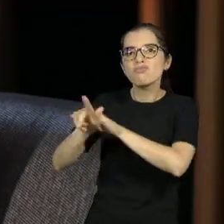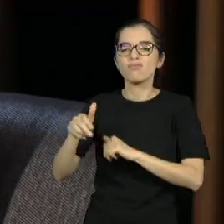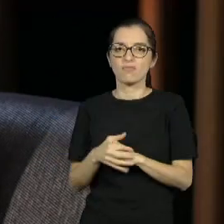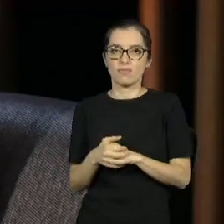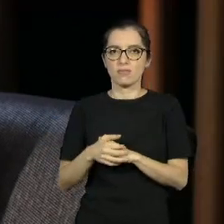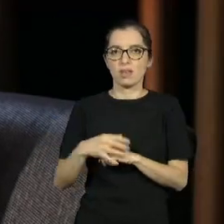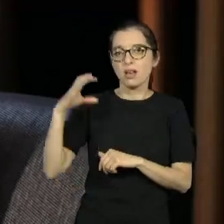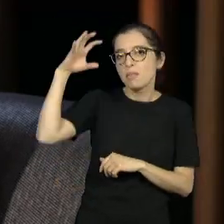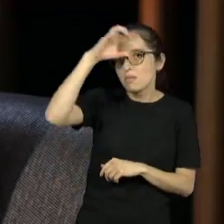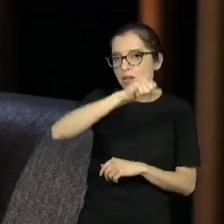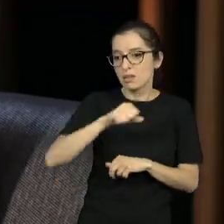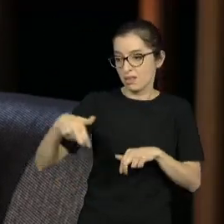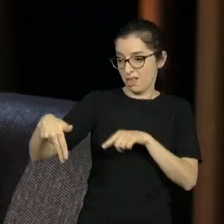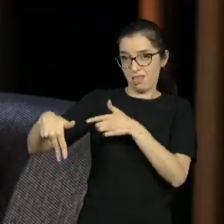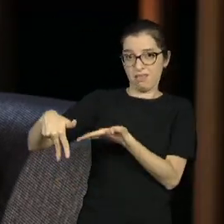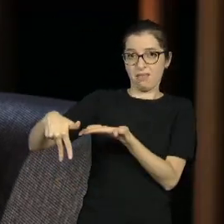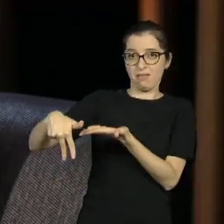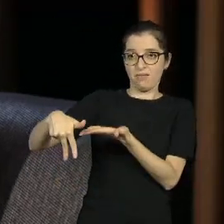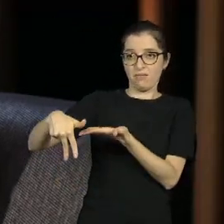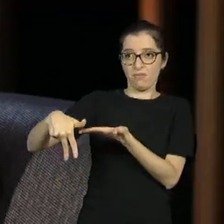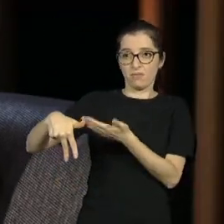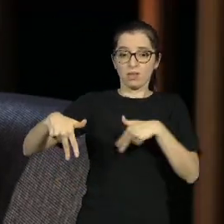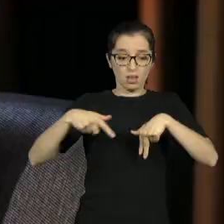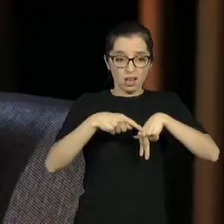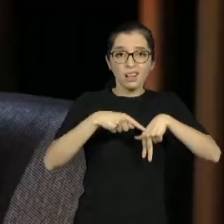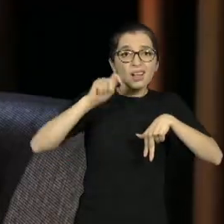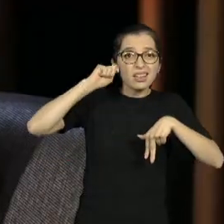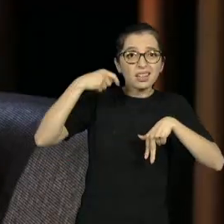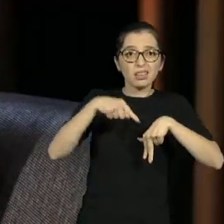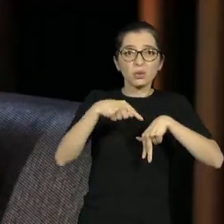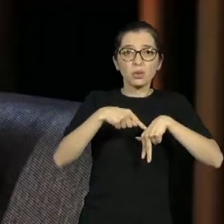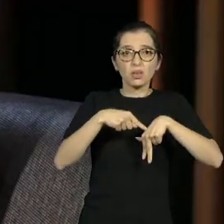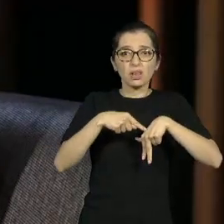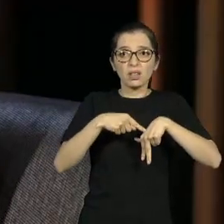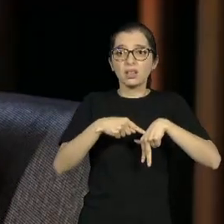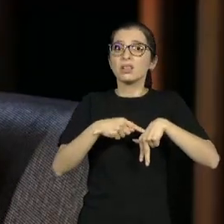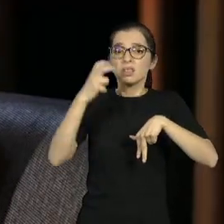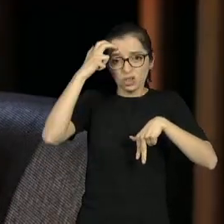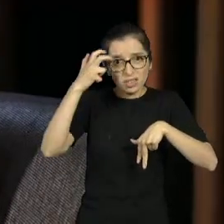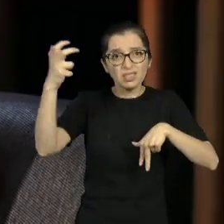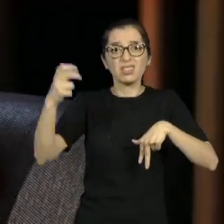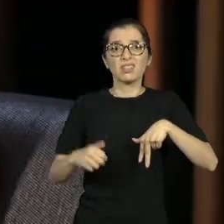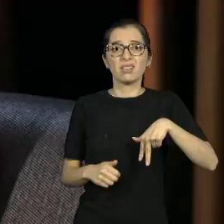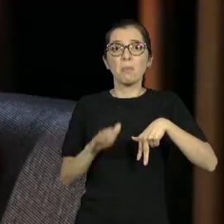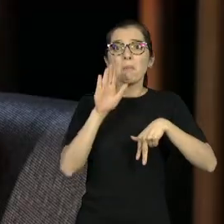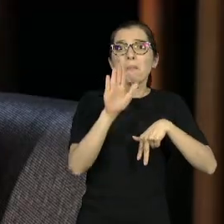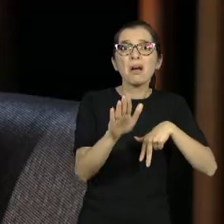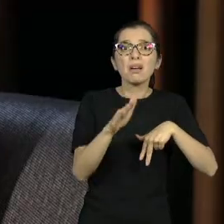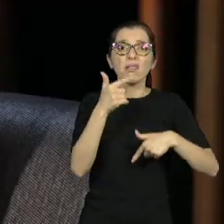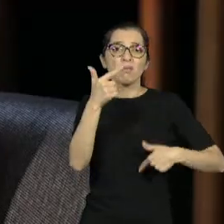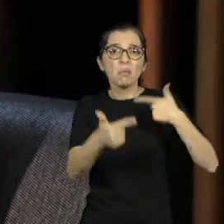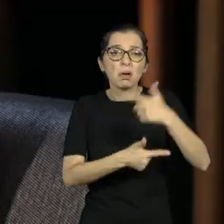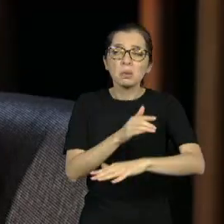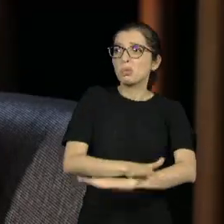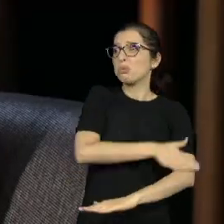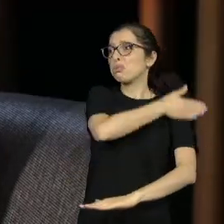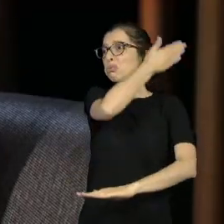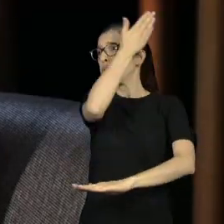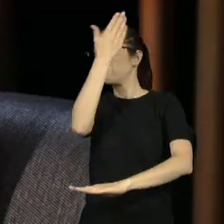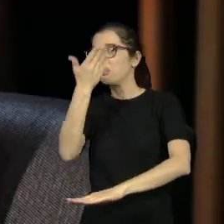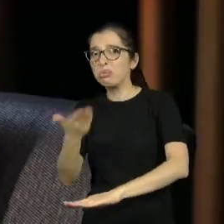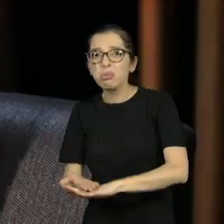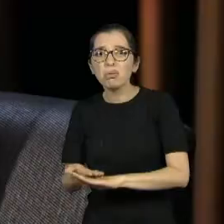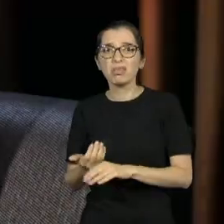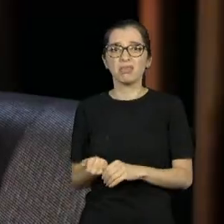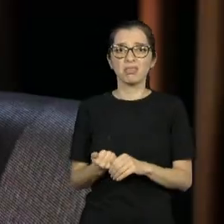capaz muito inteligente do brasileiros que é obrigado a trabalhar durante o dia não tem essa esperei não pode pagar por uma aula de